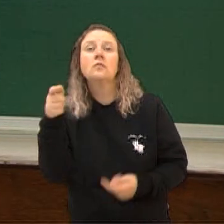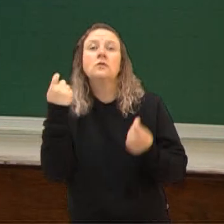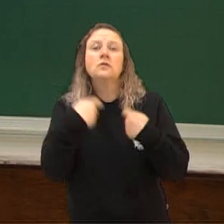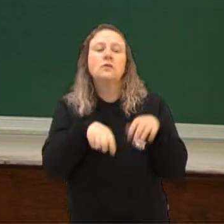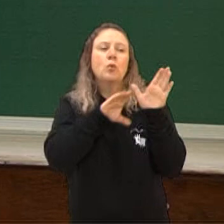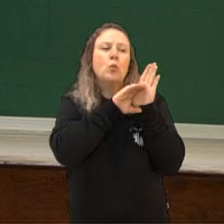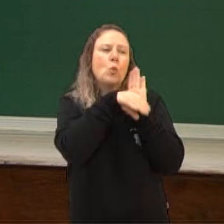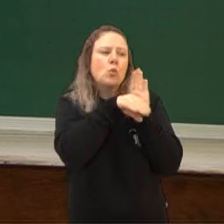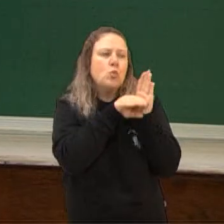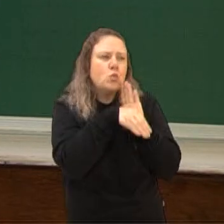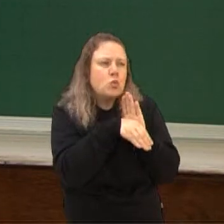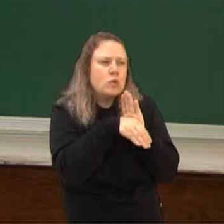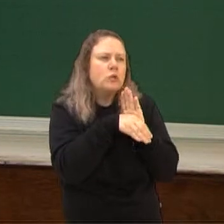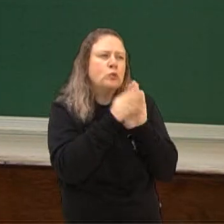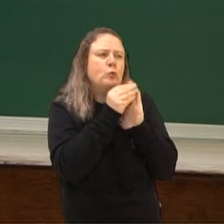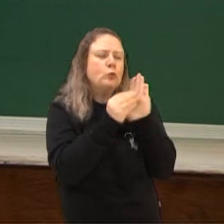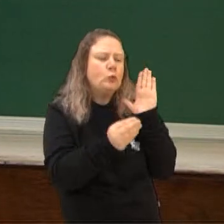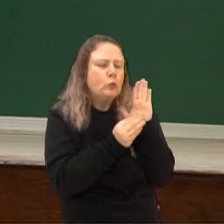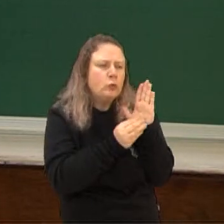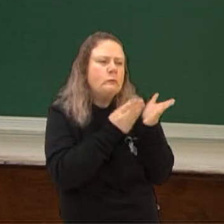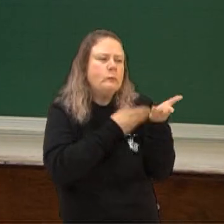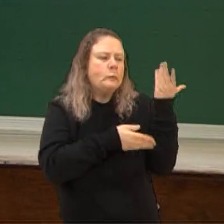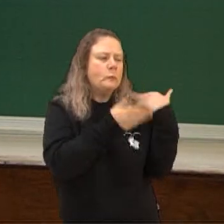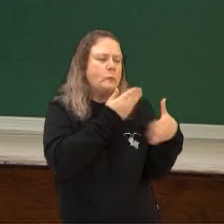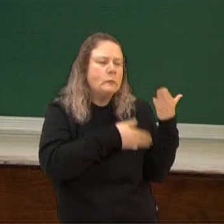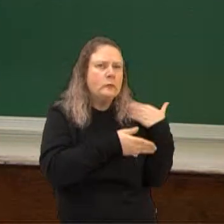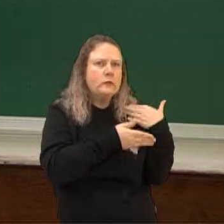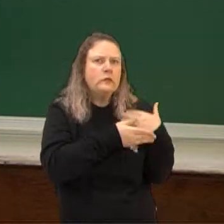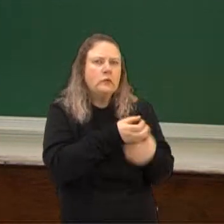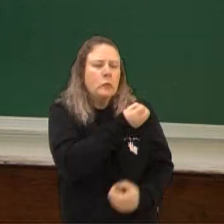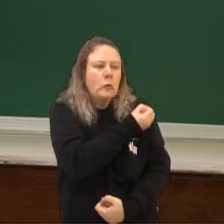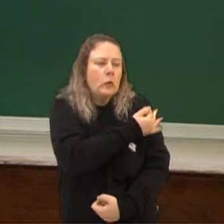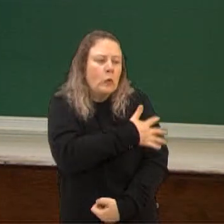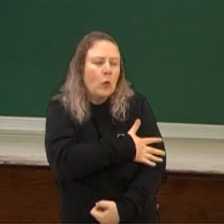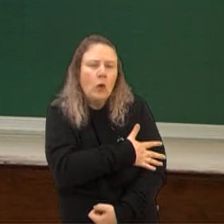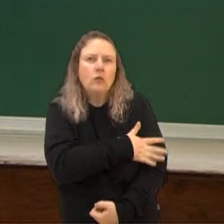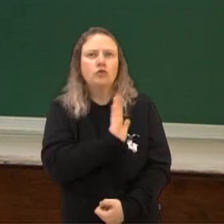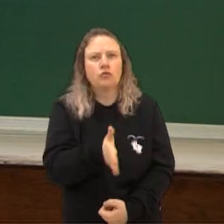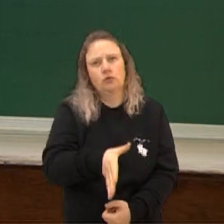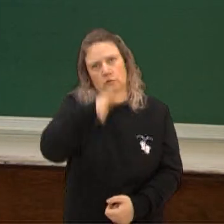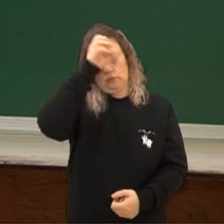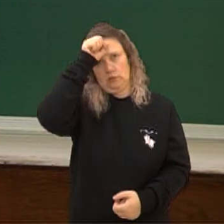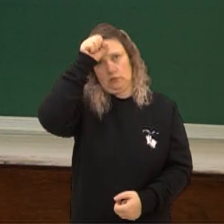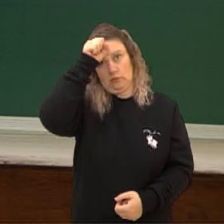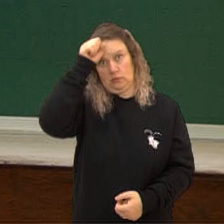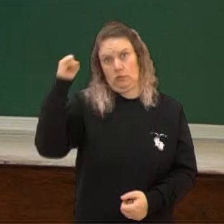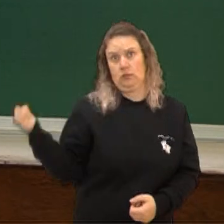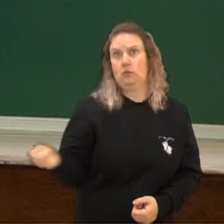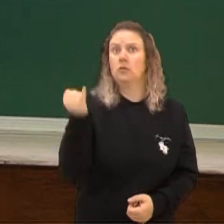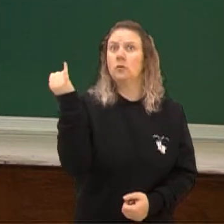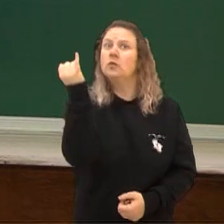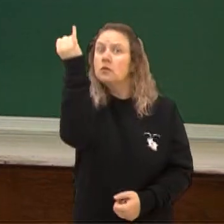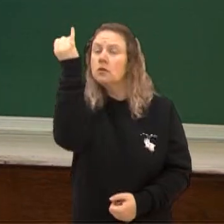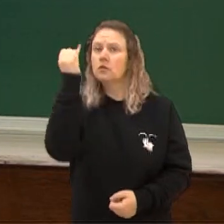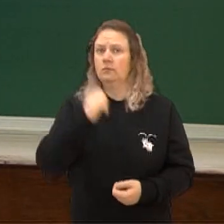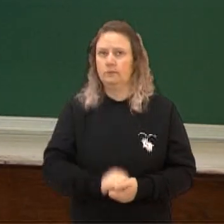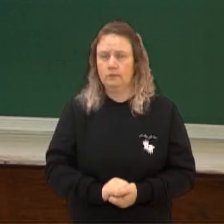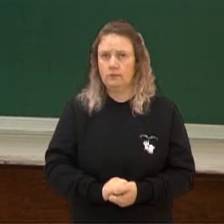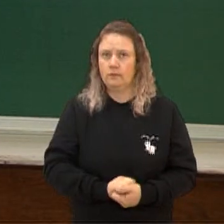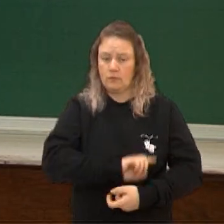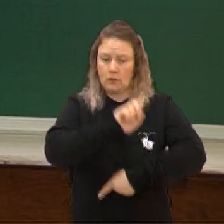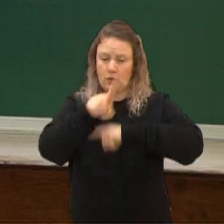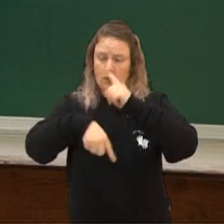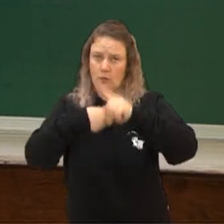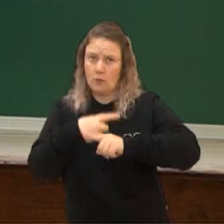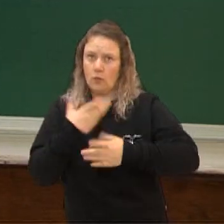lá do fundamental, lembrar de fórmulas do cálculo de área, de polígonos? Muito importante isso. Então, depois